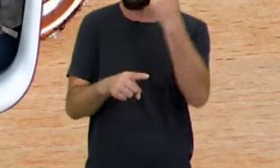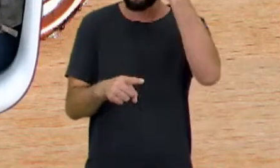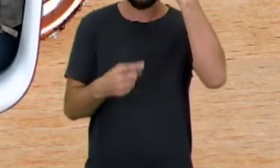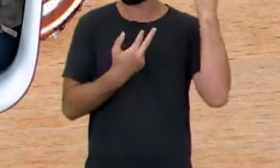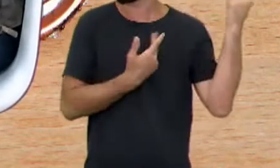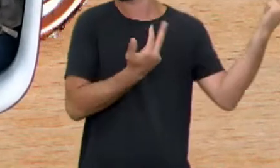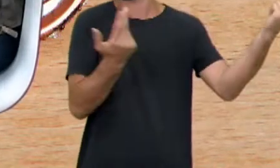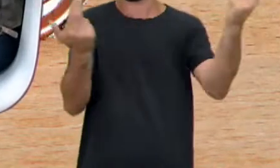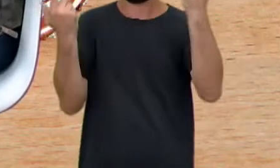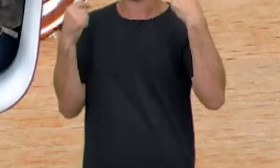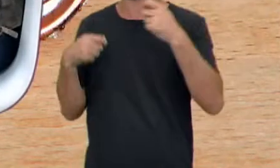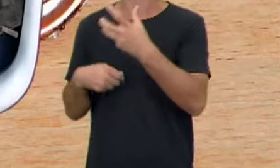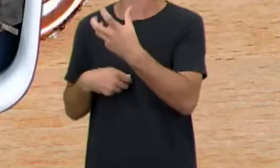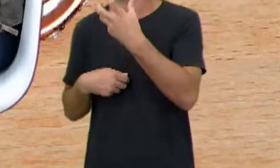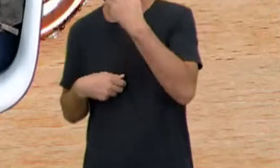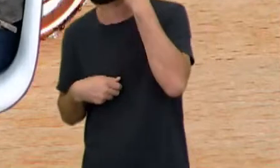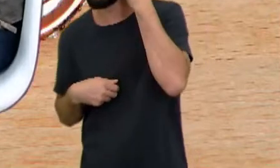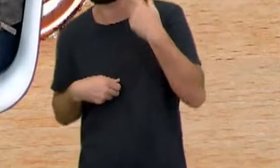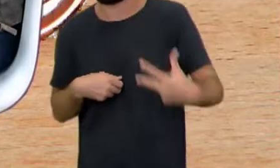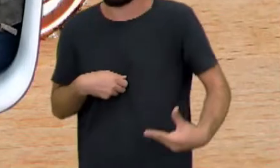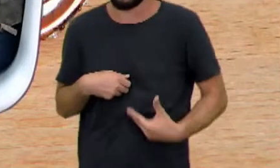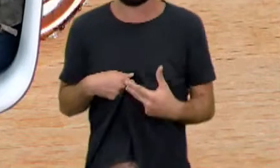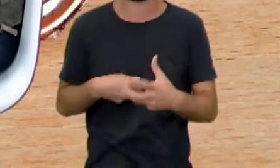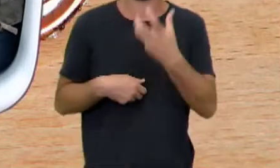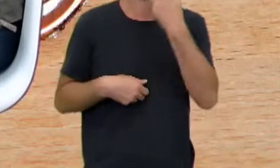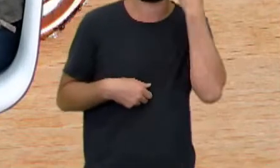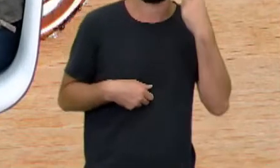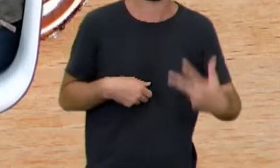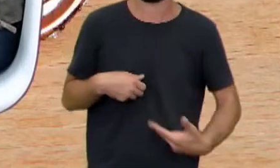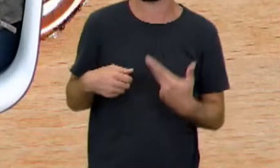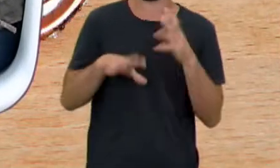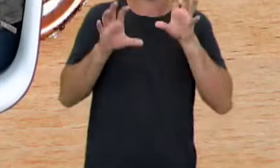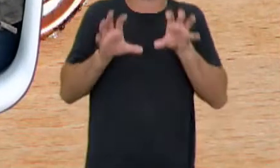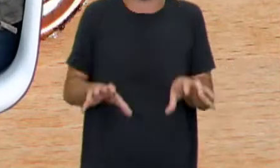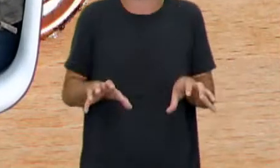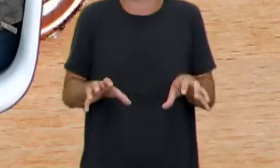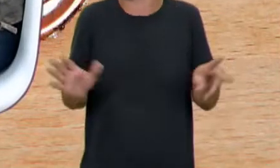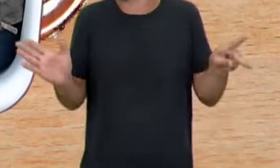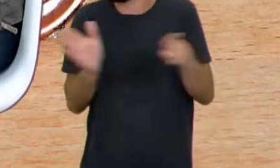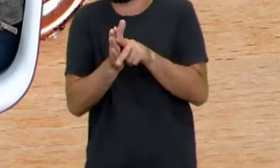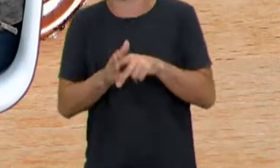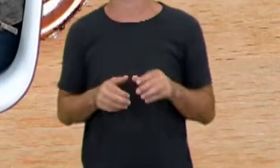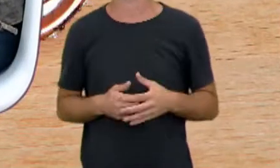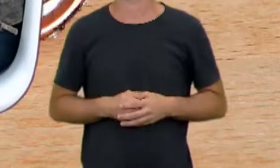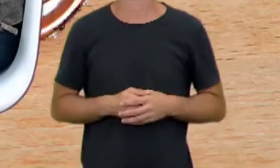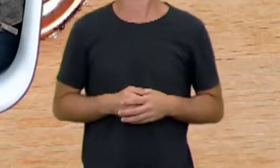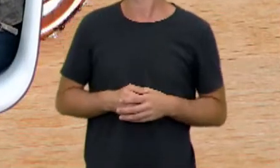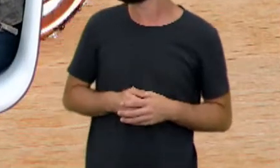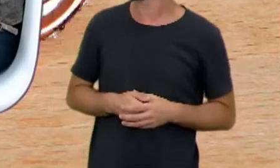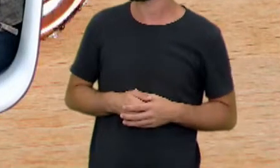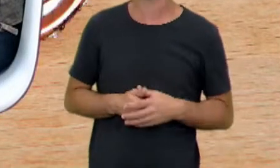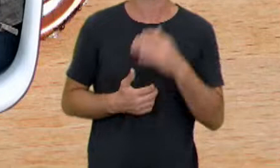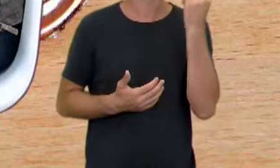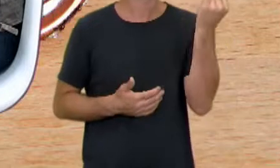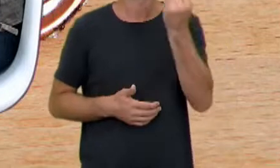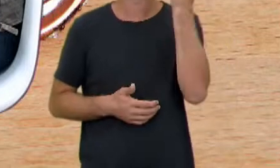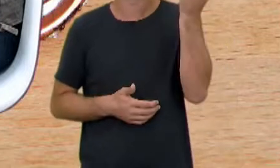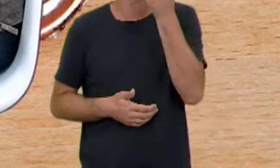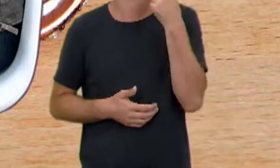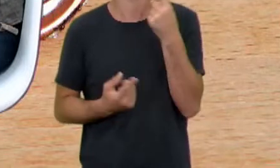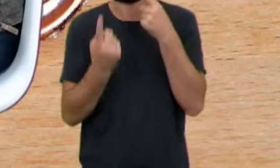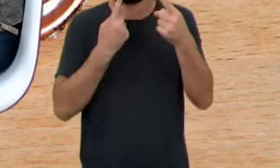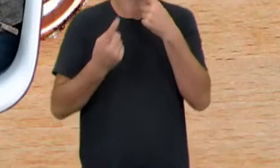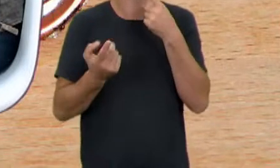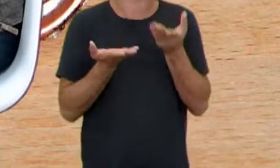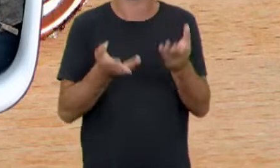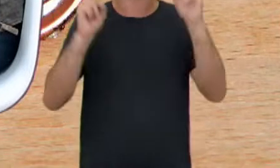é a adoção e castração. Exato. Né? É o pilar mesmo. E a educação, né? E é muito necessário, né, que a gente fale sobre isso. Quando a gente